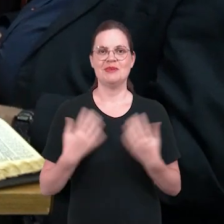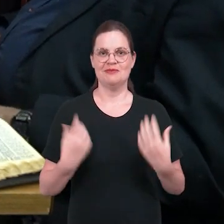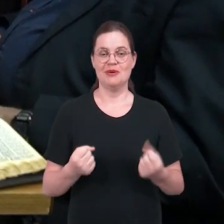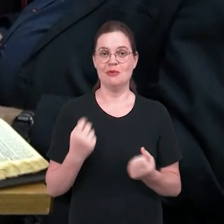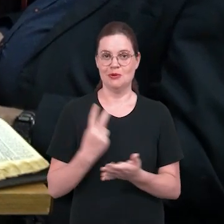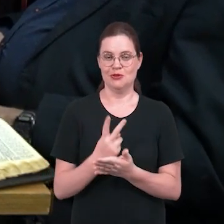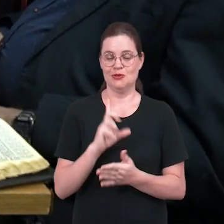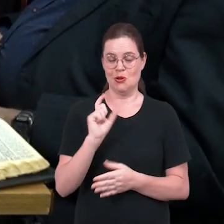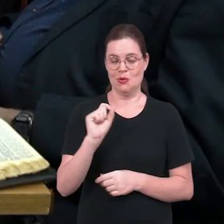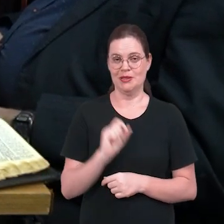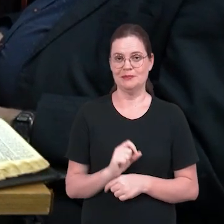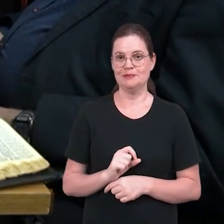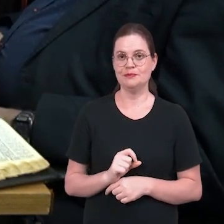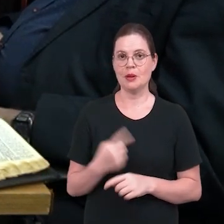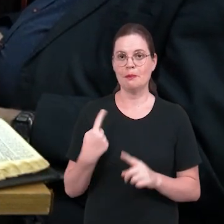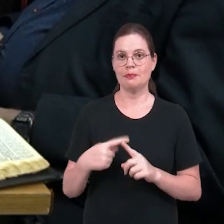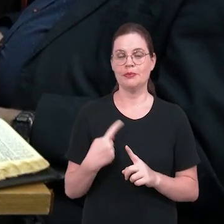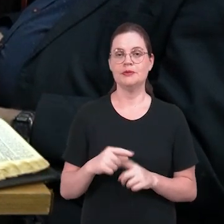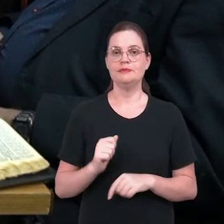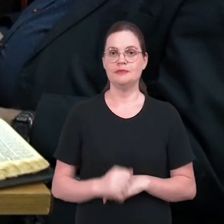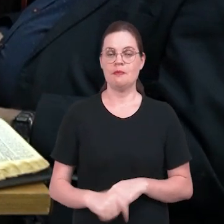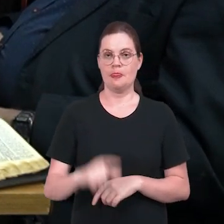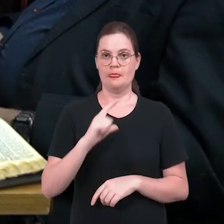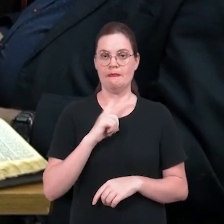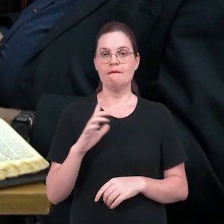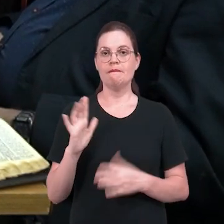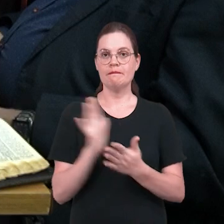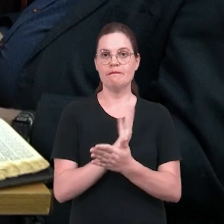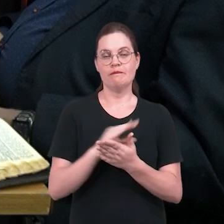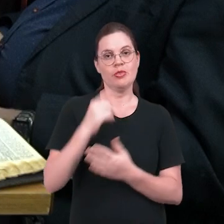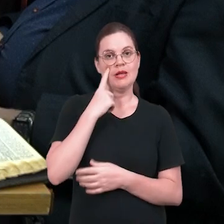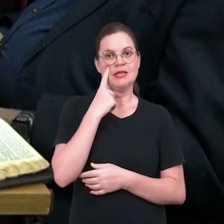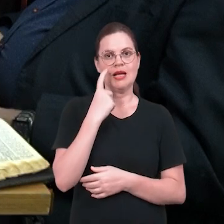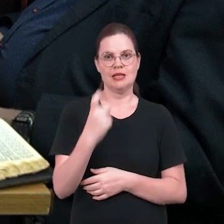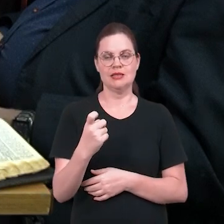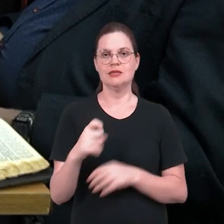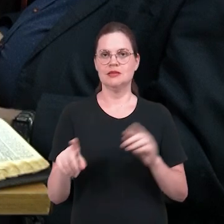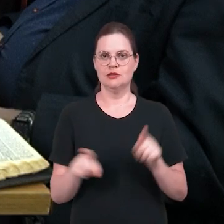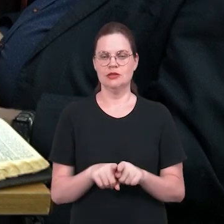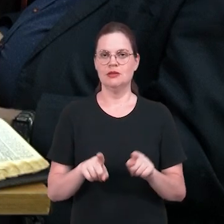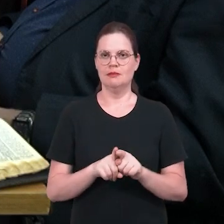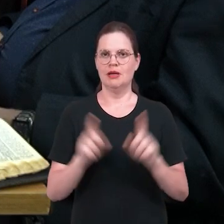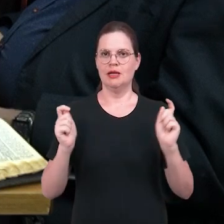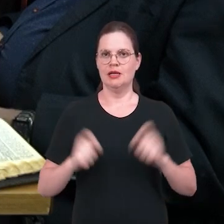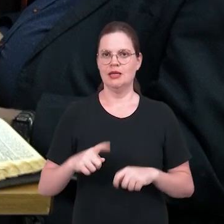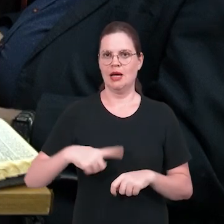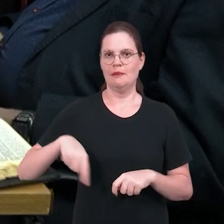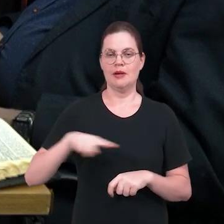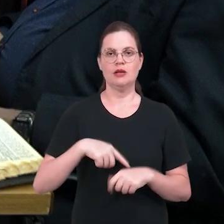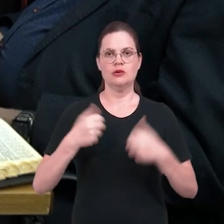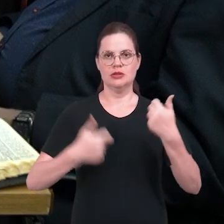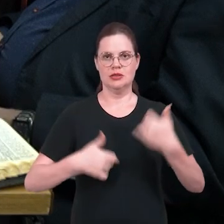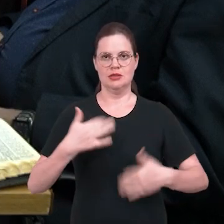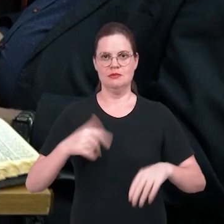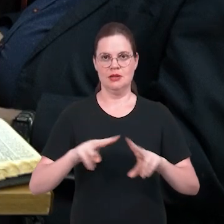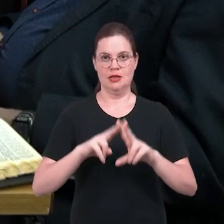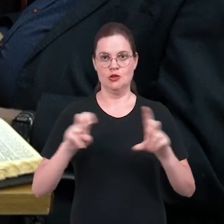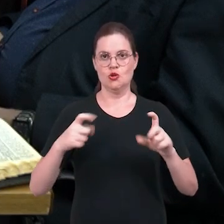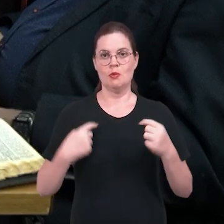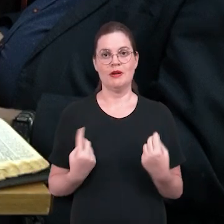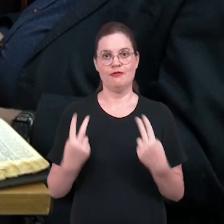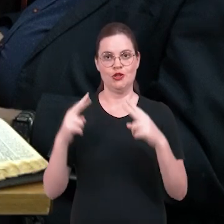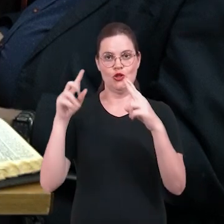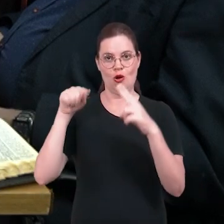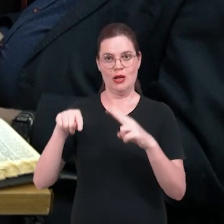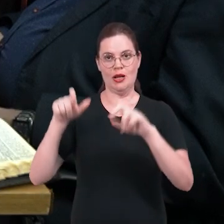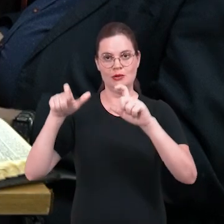Vamos continuar, porque é o seguinte: há aspectos interessantes ainda a abordar na experiência da vitória